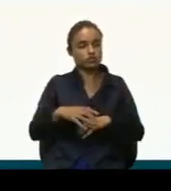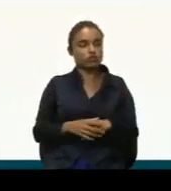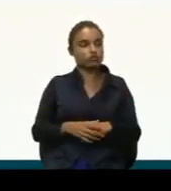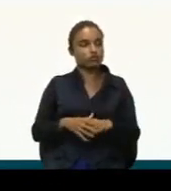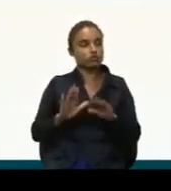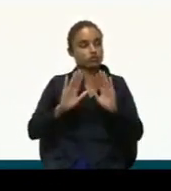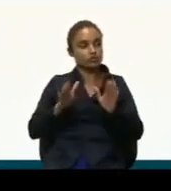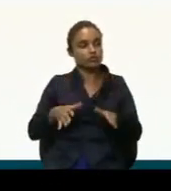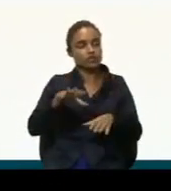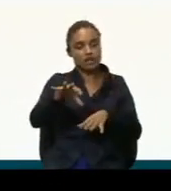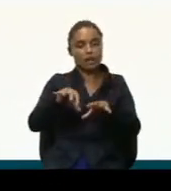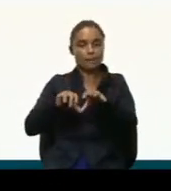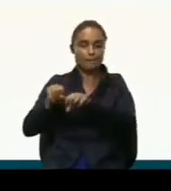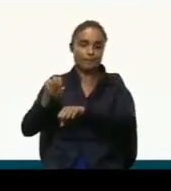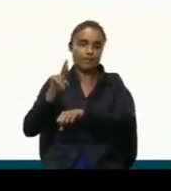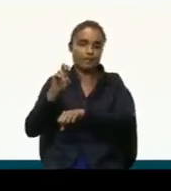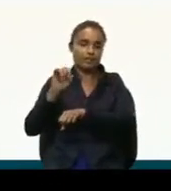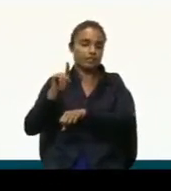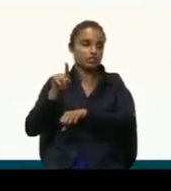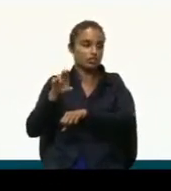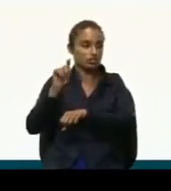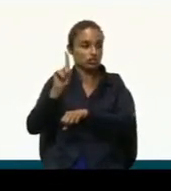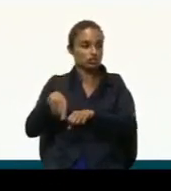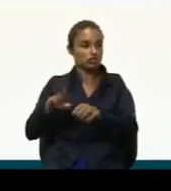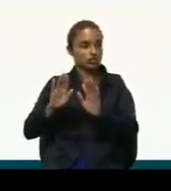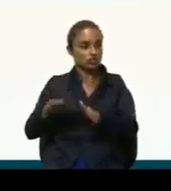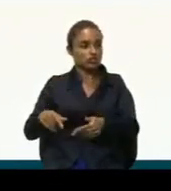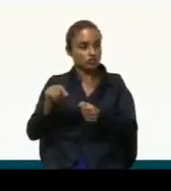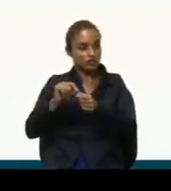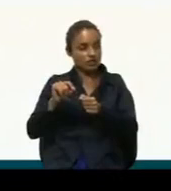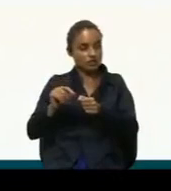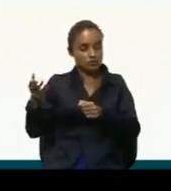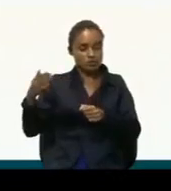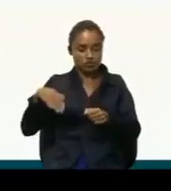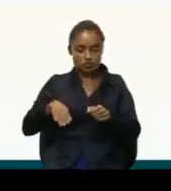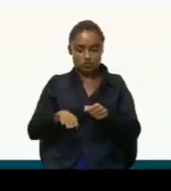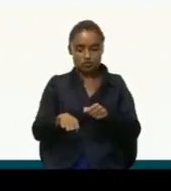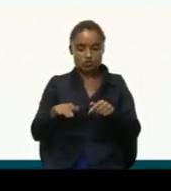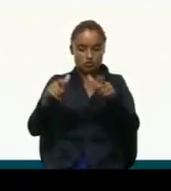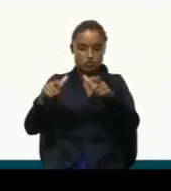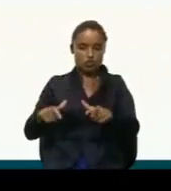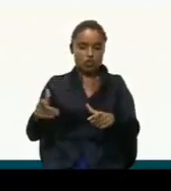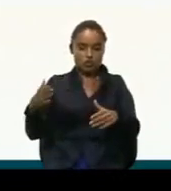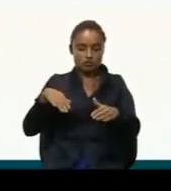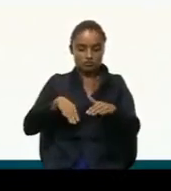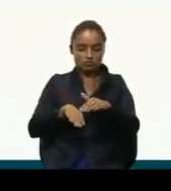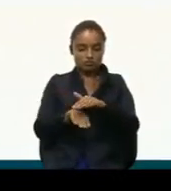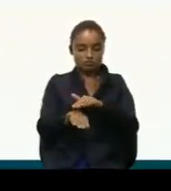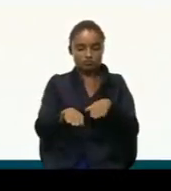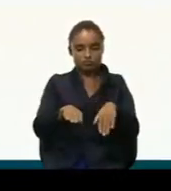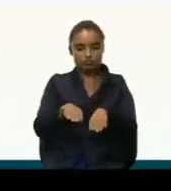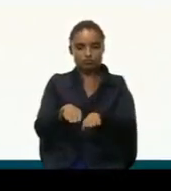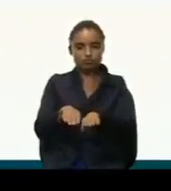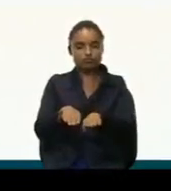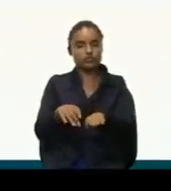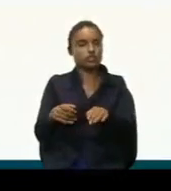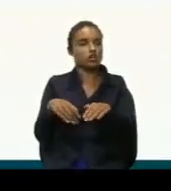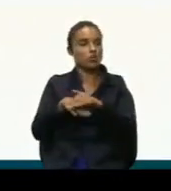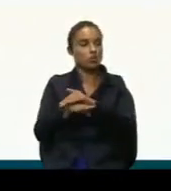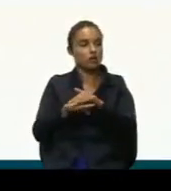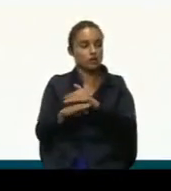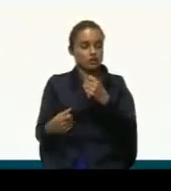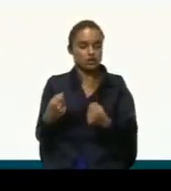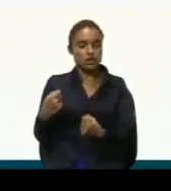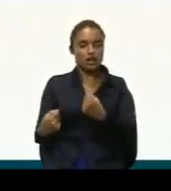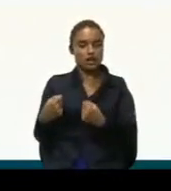Já retiramos o resíduo, fizemos o estacionamento, a edificação já começou o plantio de grama, então eu removo alguns itens do